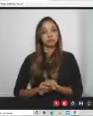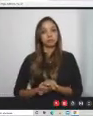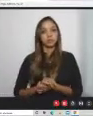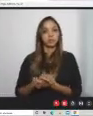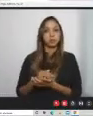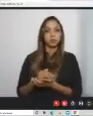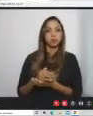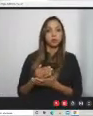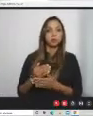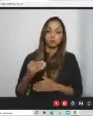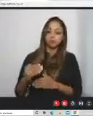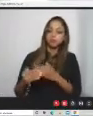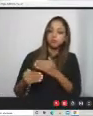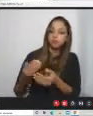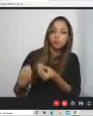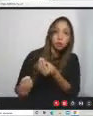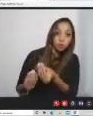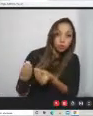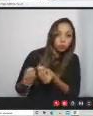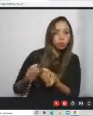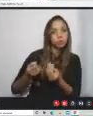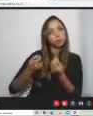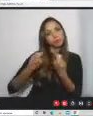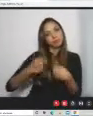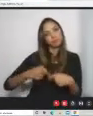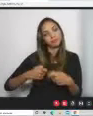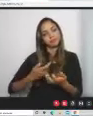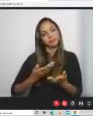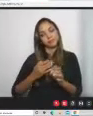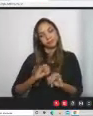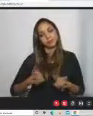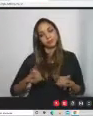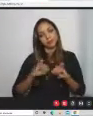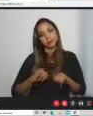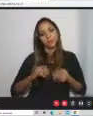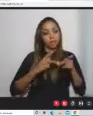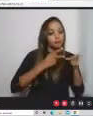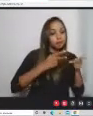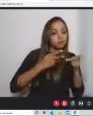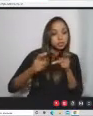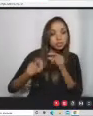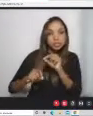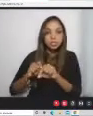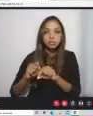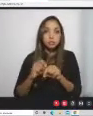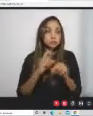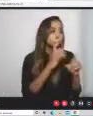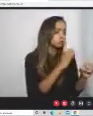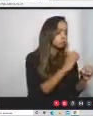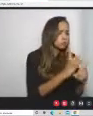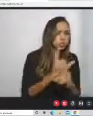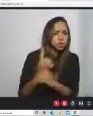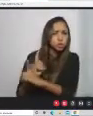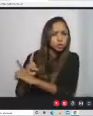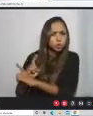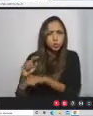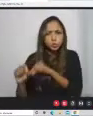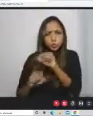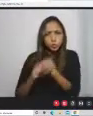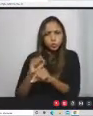os encaminhamentos, quais foram essas visitas, o que nós encontramos lá em